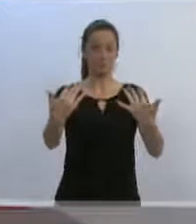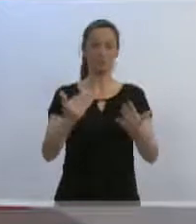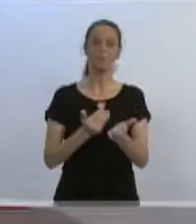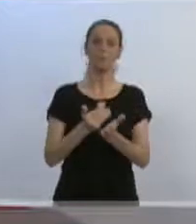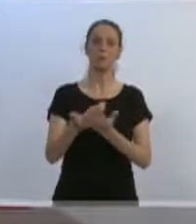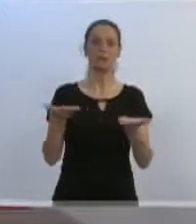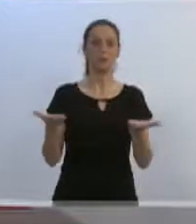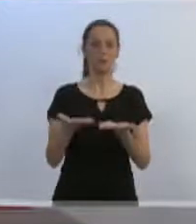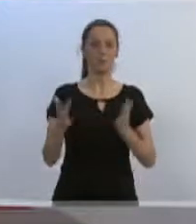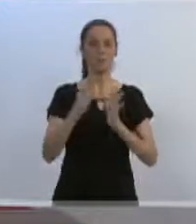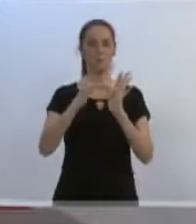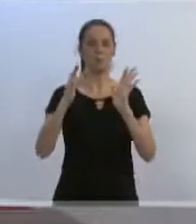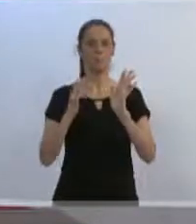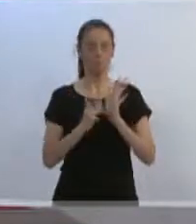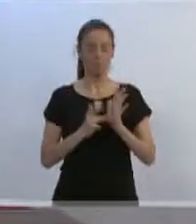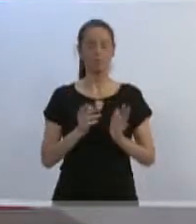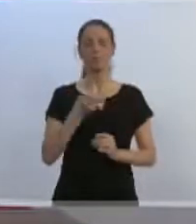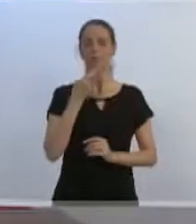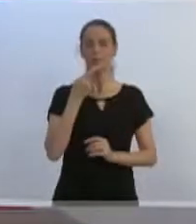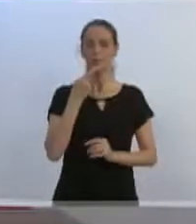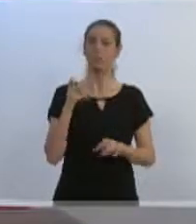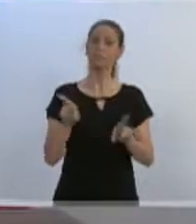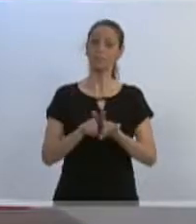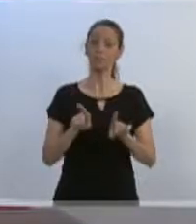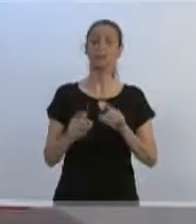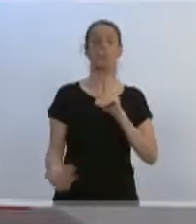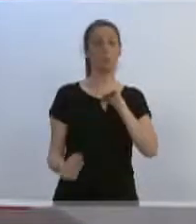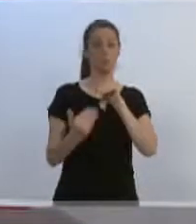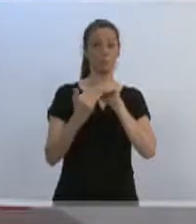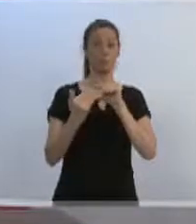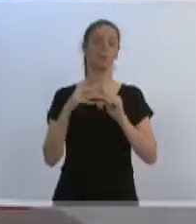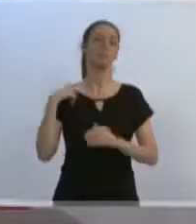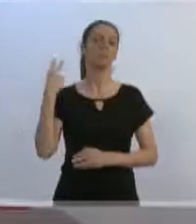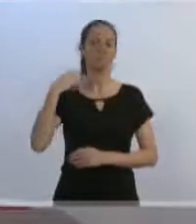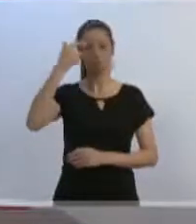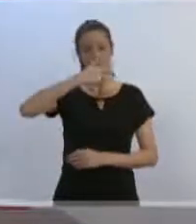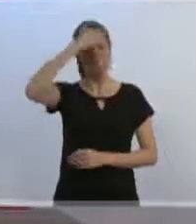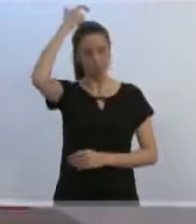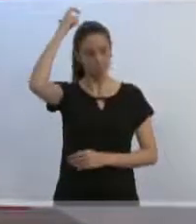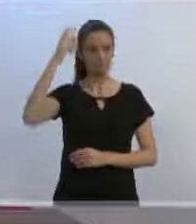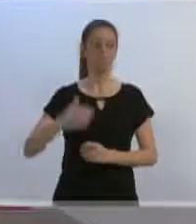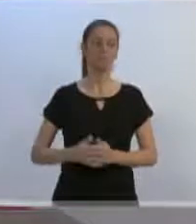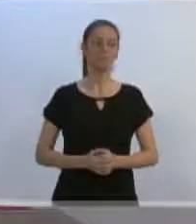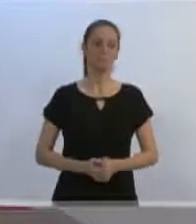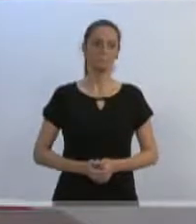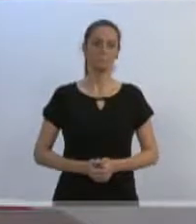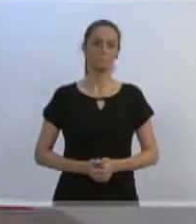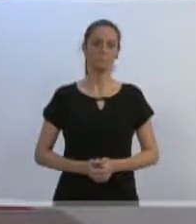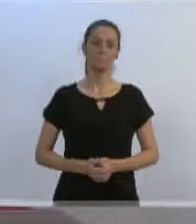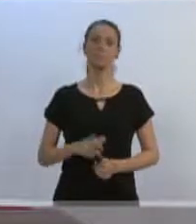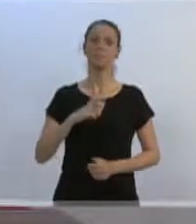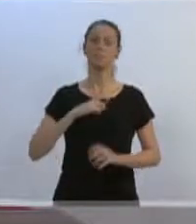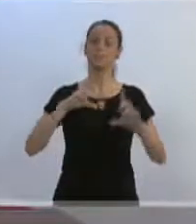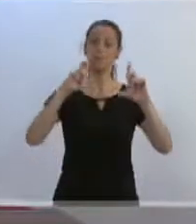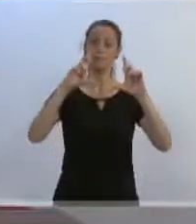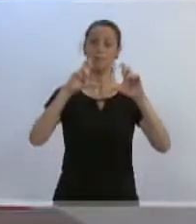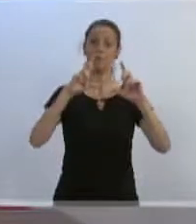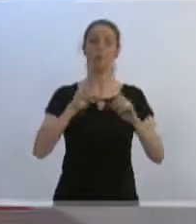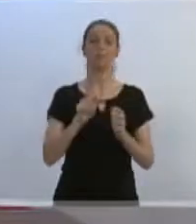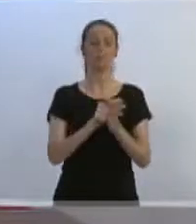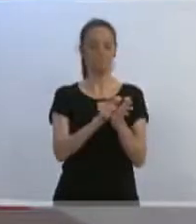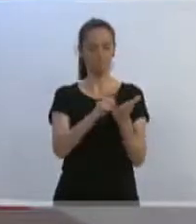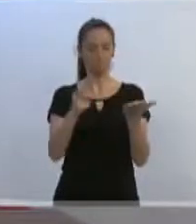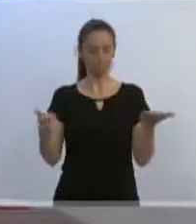a minha pauta já falando e fazendo coro ao vereador adriano pereira tem até uma foto e sendo o